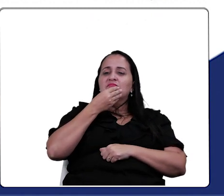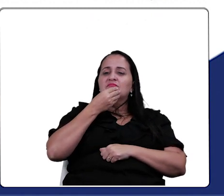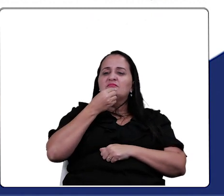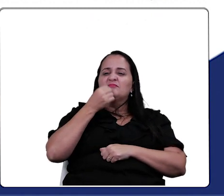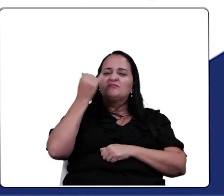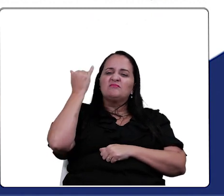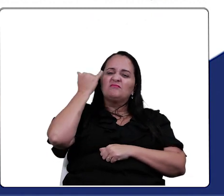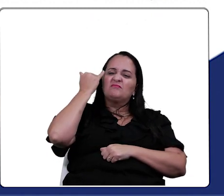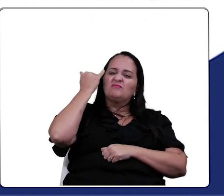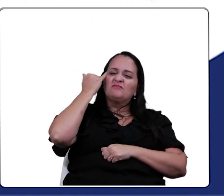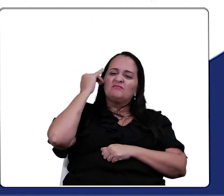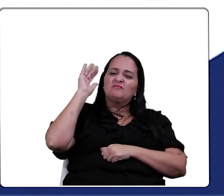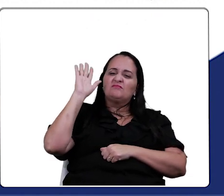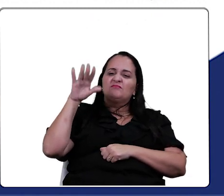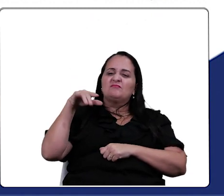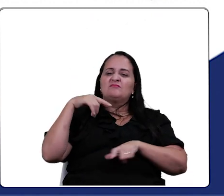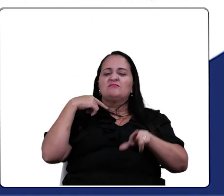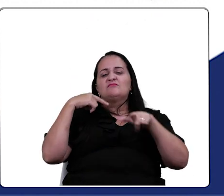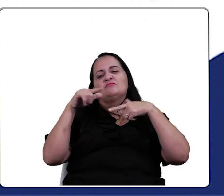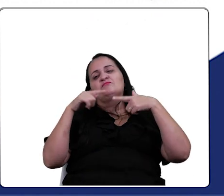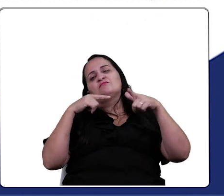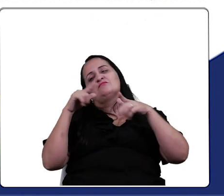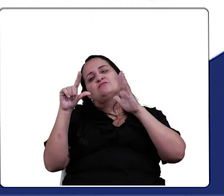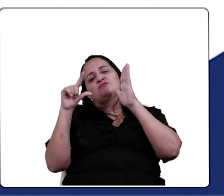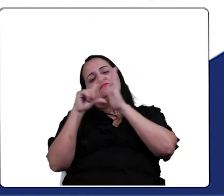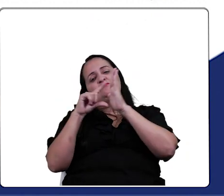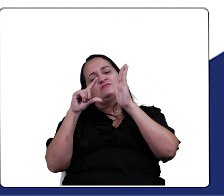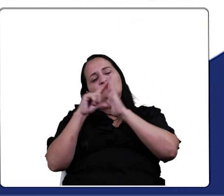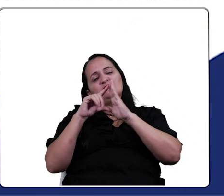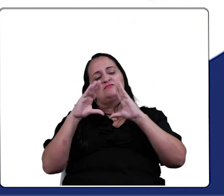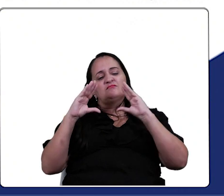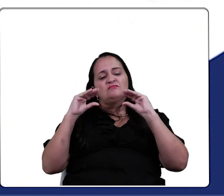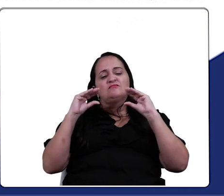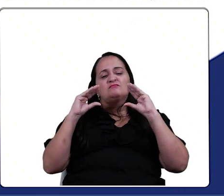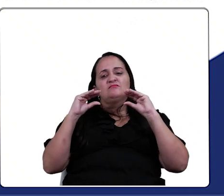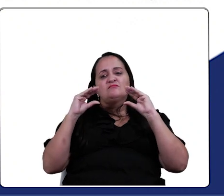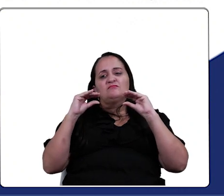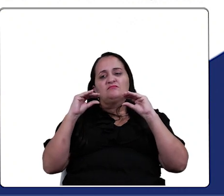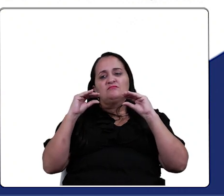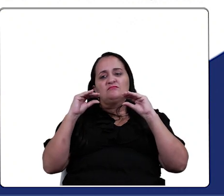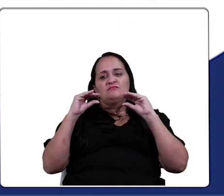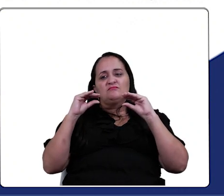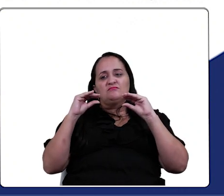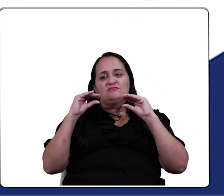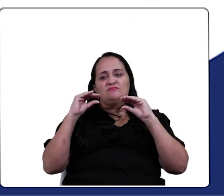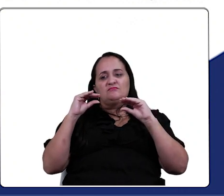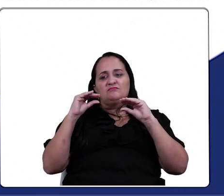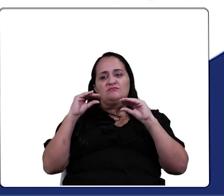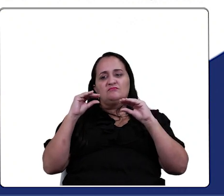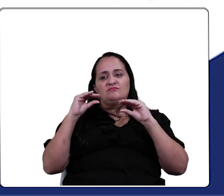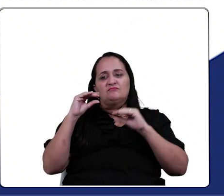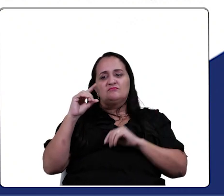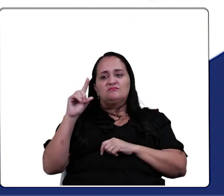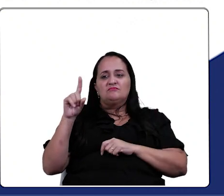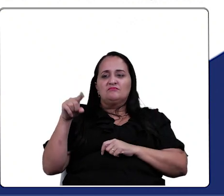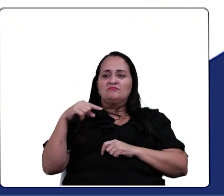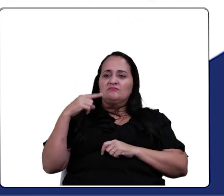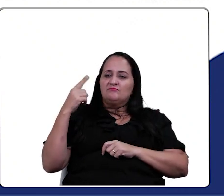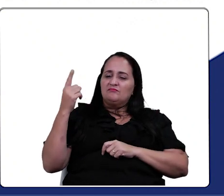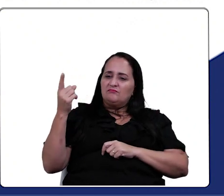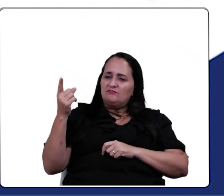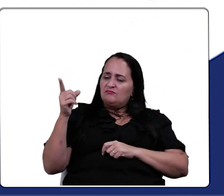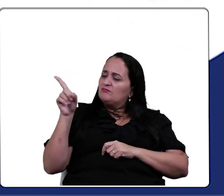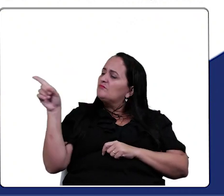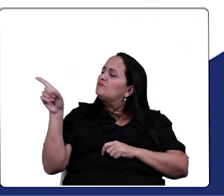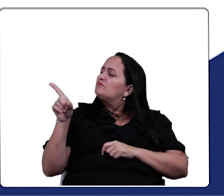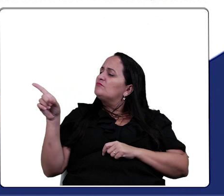meio preguiçoso. Ele disse: eu quero trabalhar em loja de colchão. E aí,